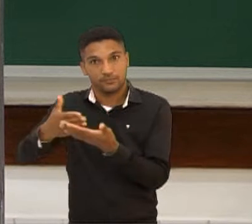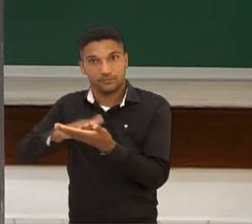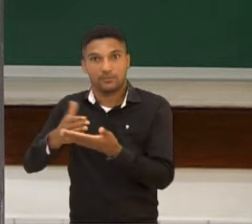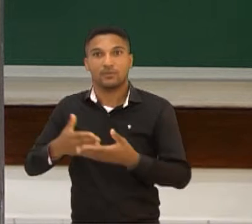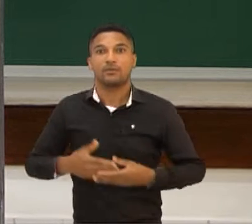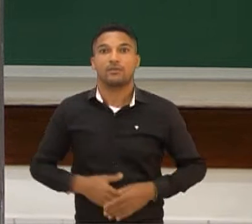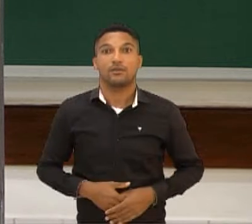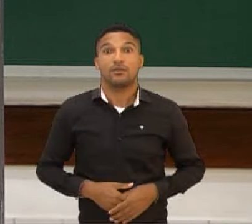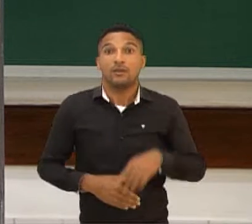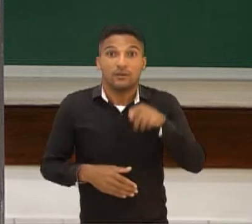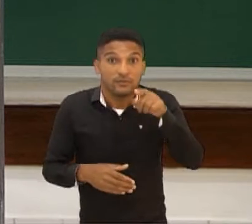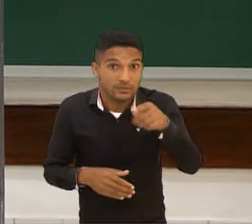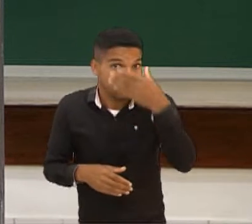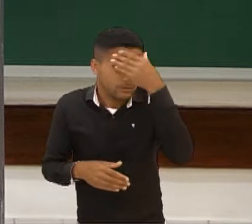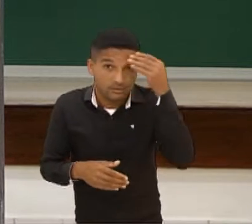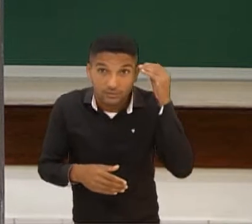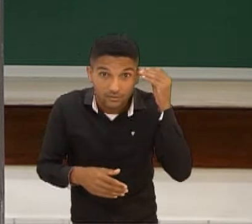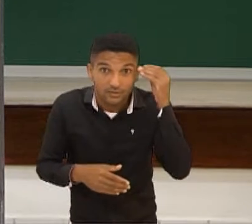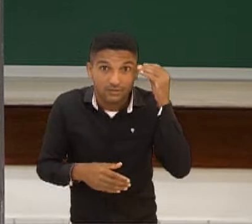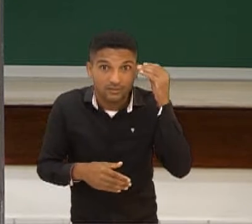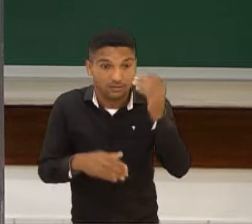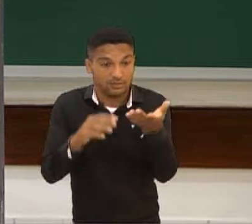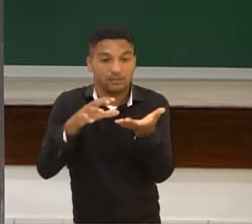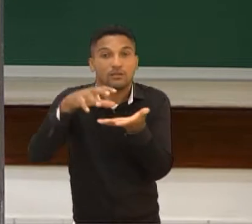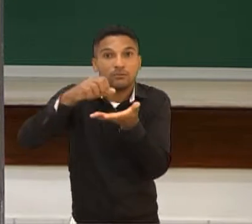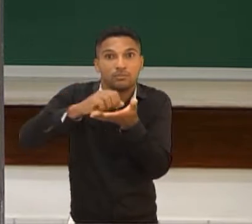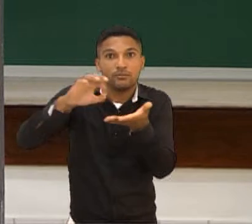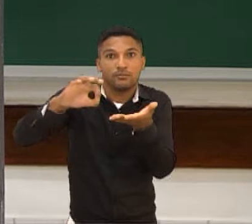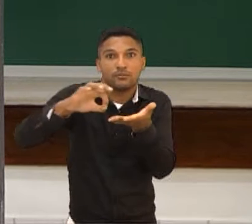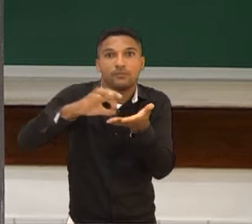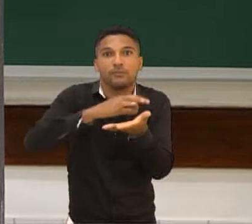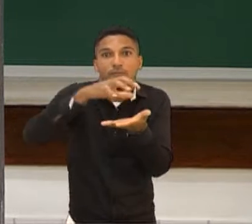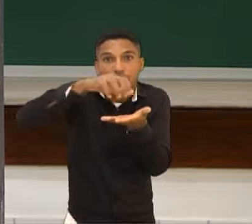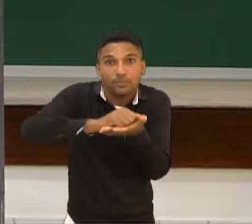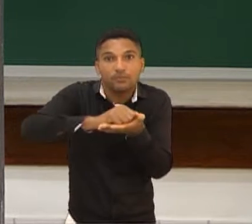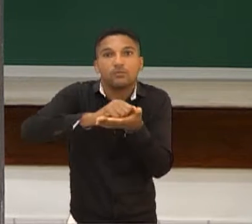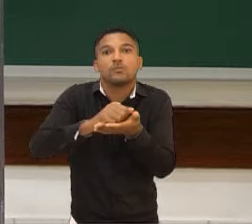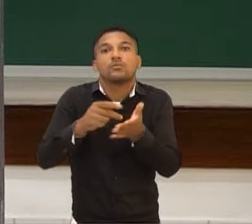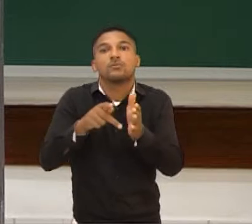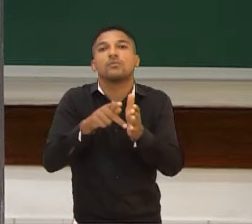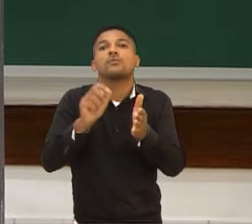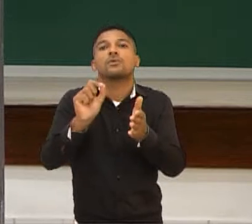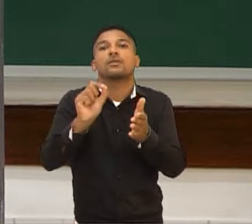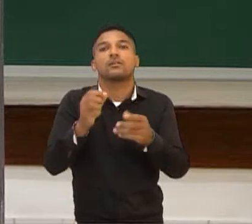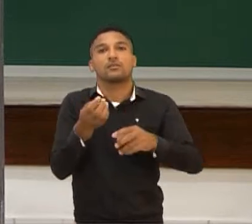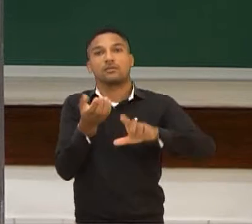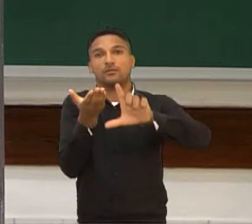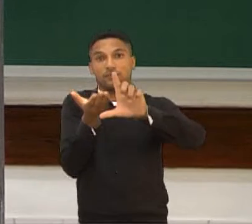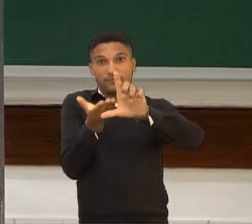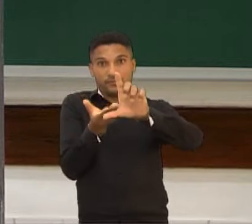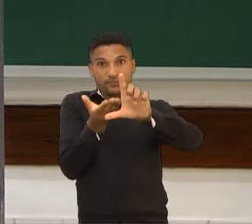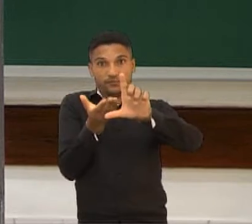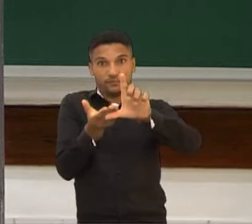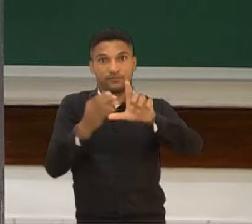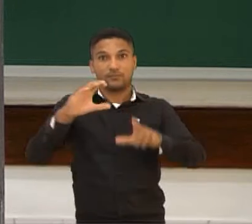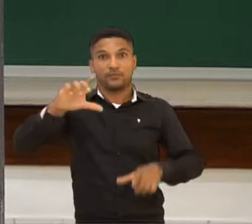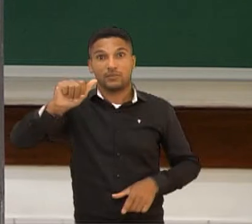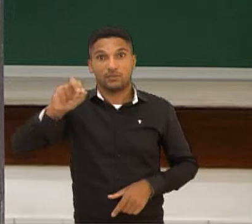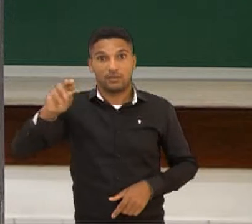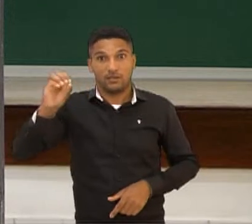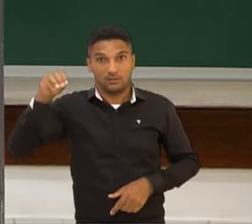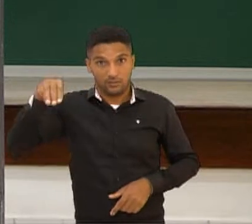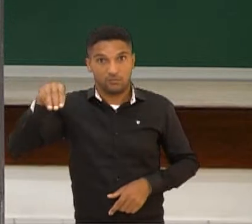que vocês esqueçam de fazer o registro de vocês no Classroom. Então, vocês vão lá no primeiro link, clicam